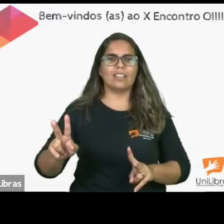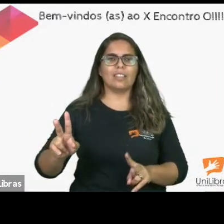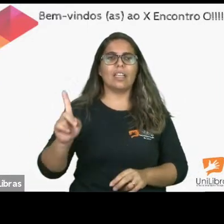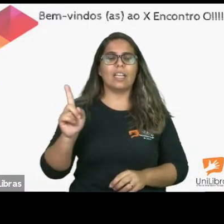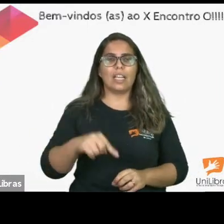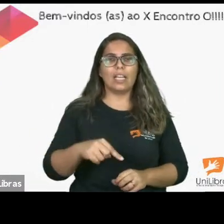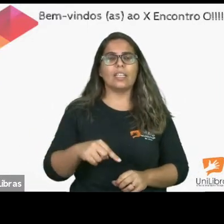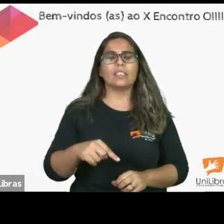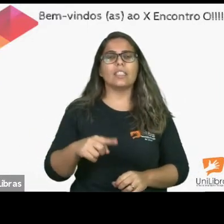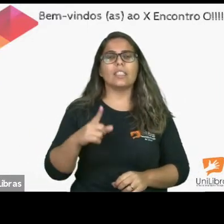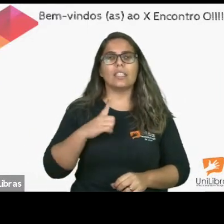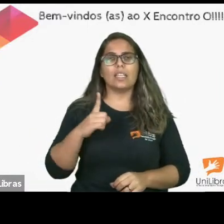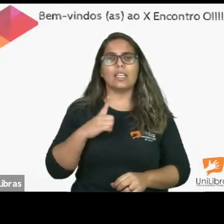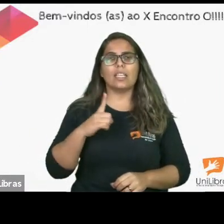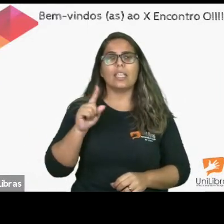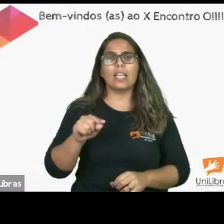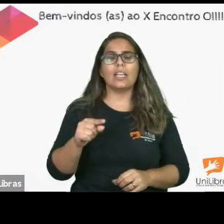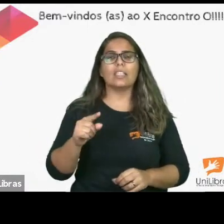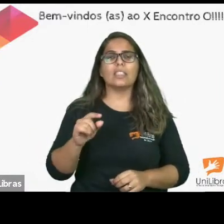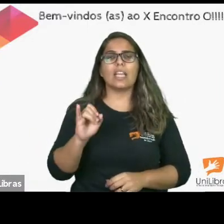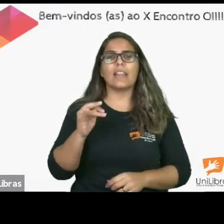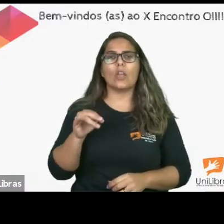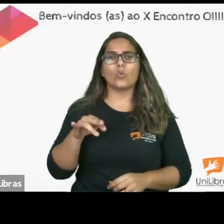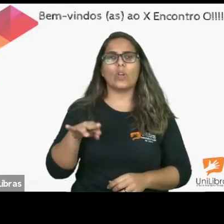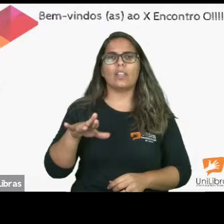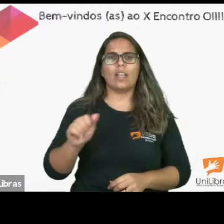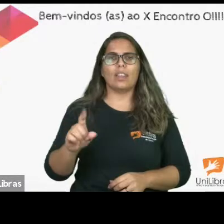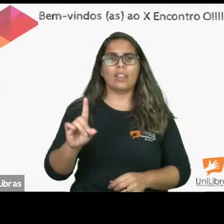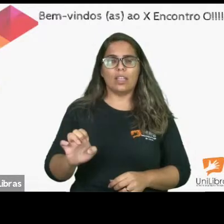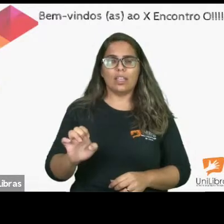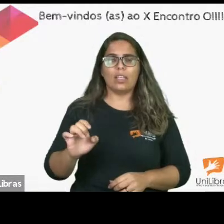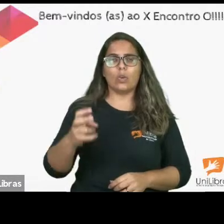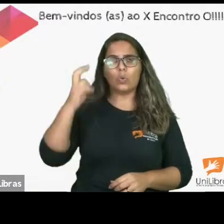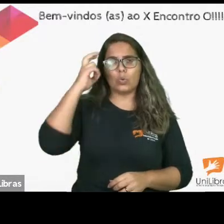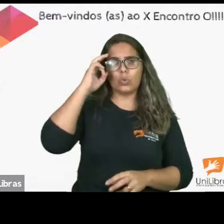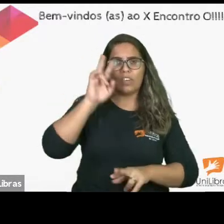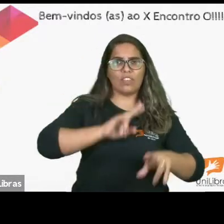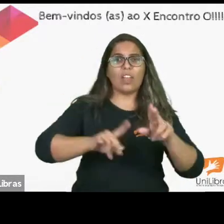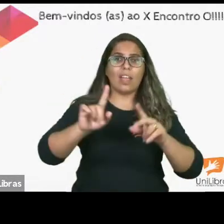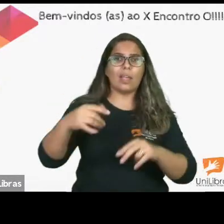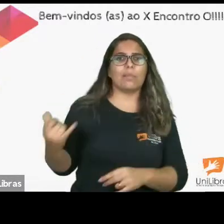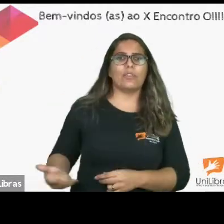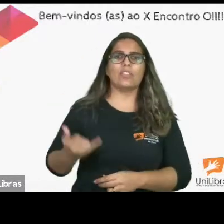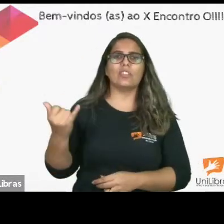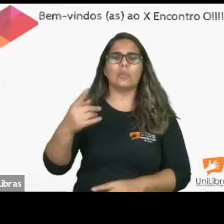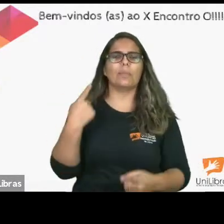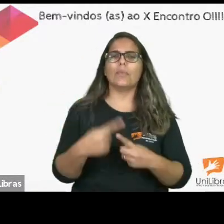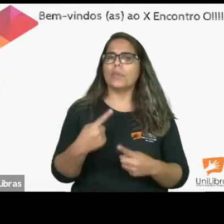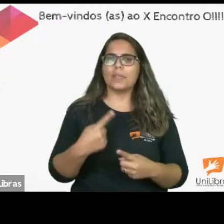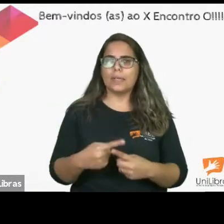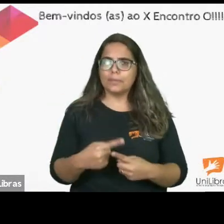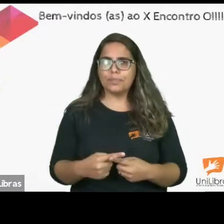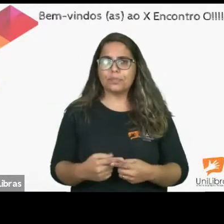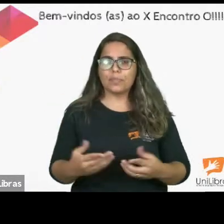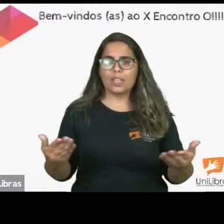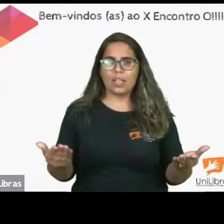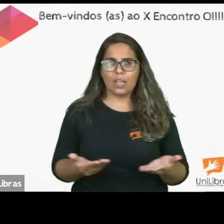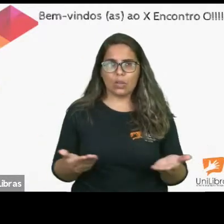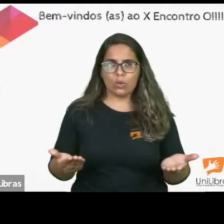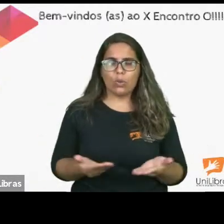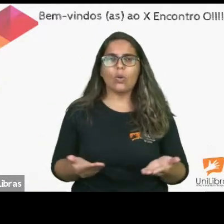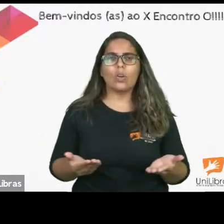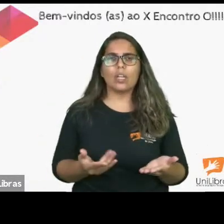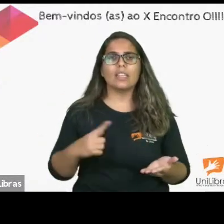essa questão da interculturalidade é importantíssima. É importantíssimo porque agora tem